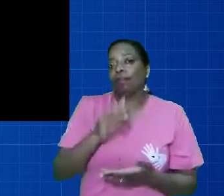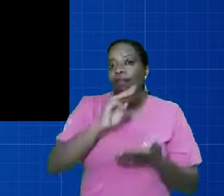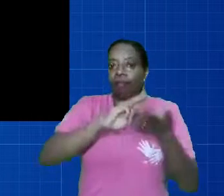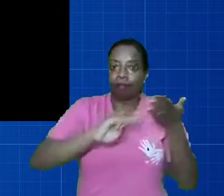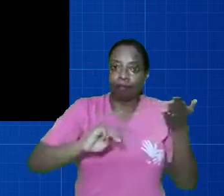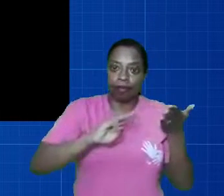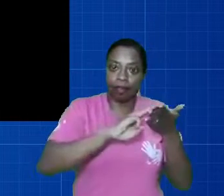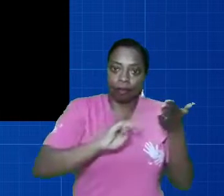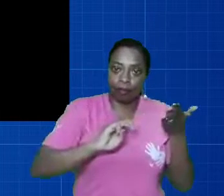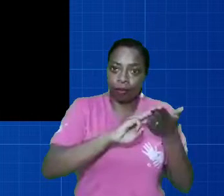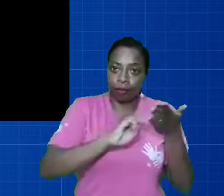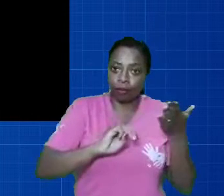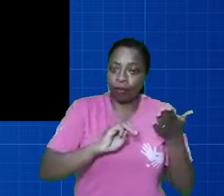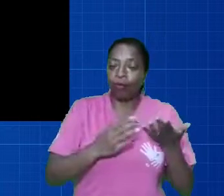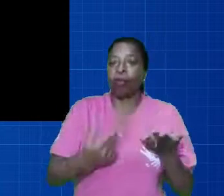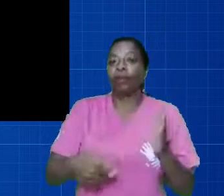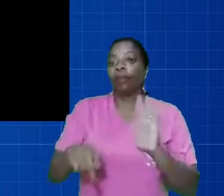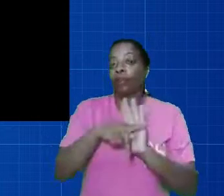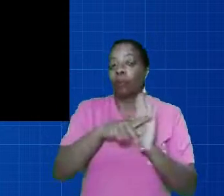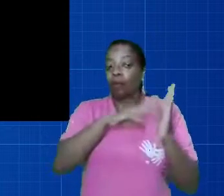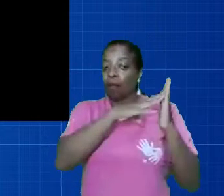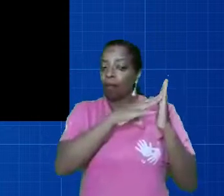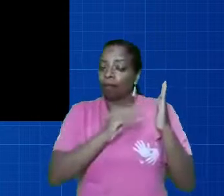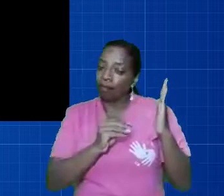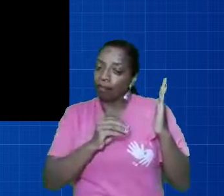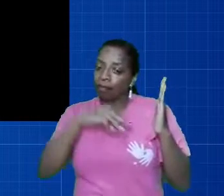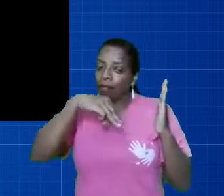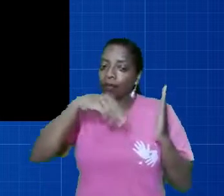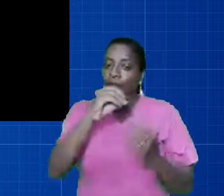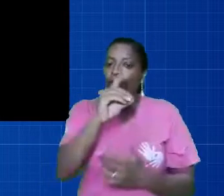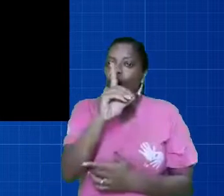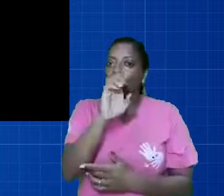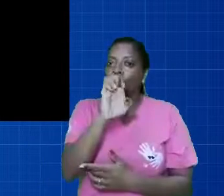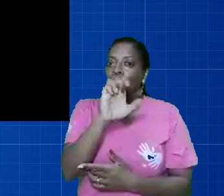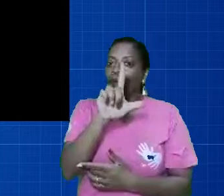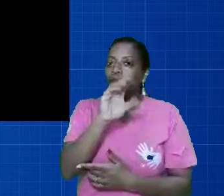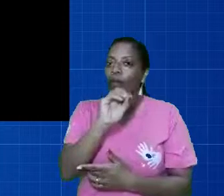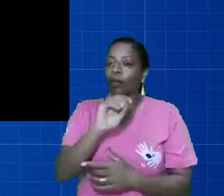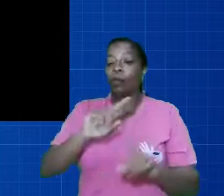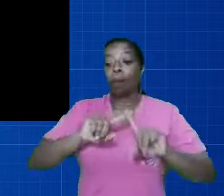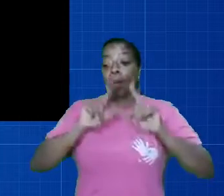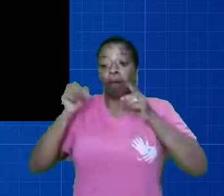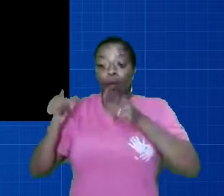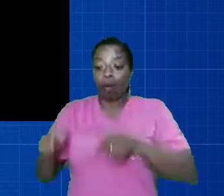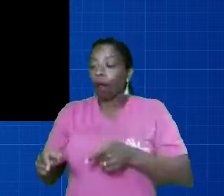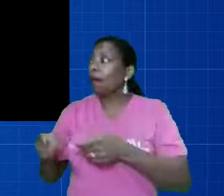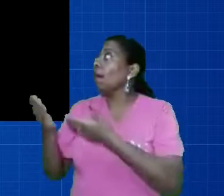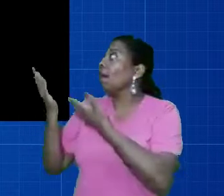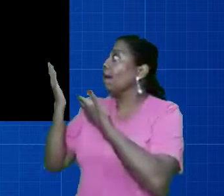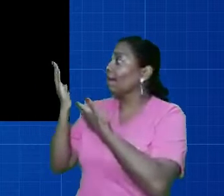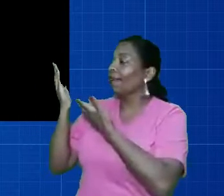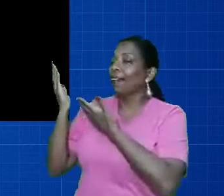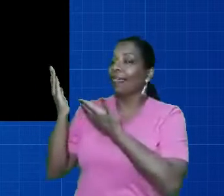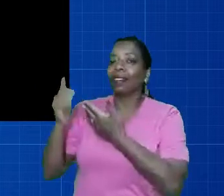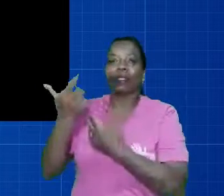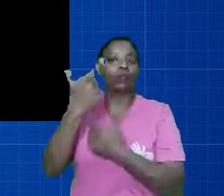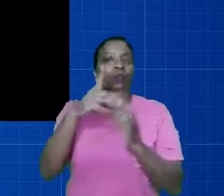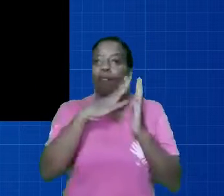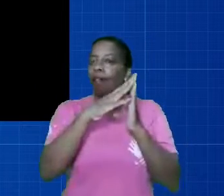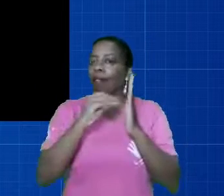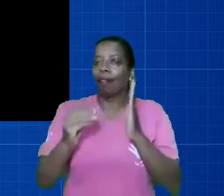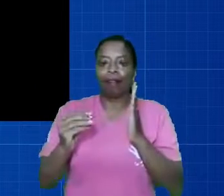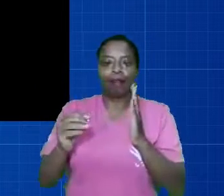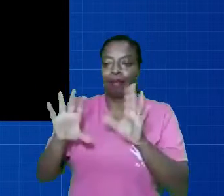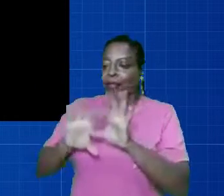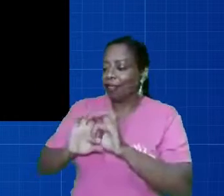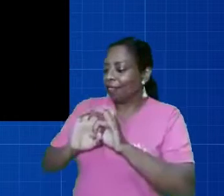né, empregada. Aqui, a ideia é realmente não ter um modelo, né, essa tendência de ensino